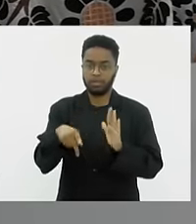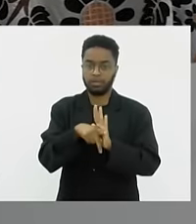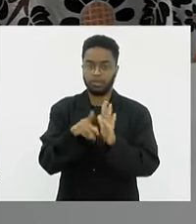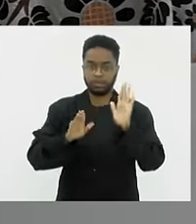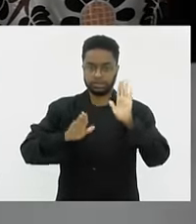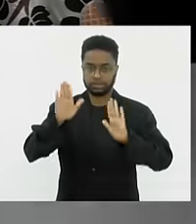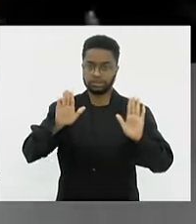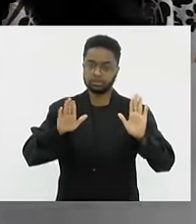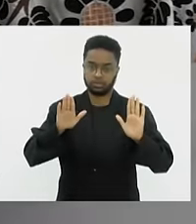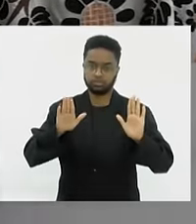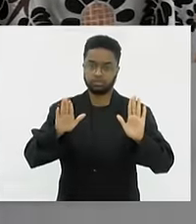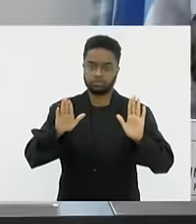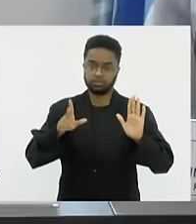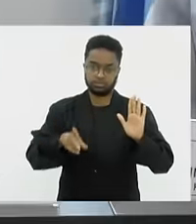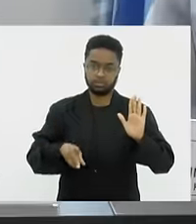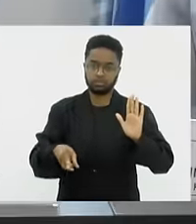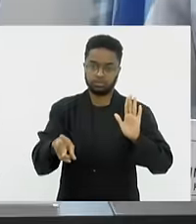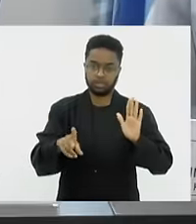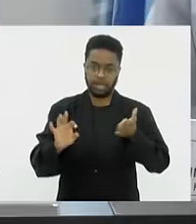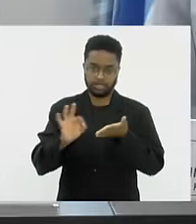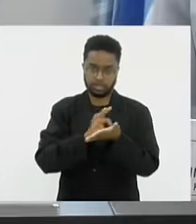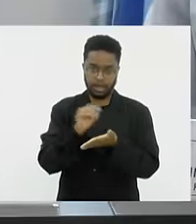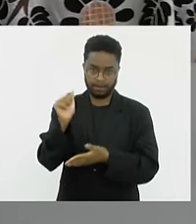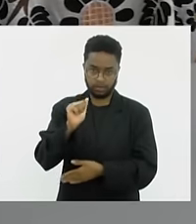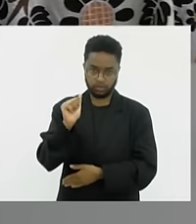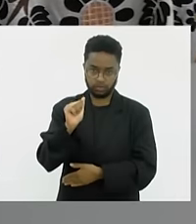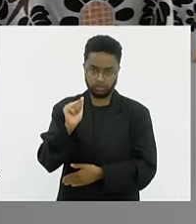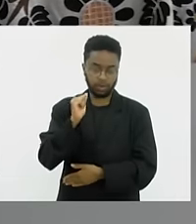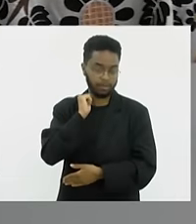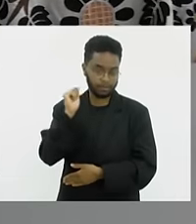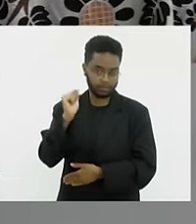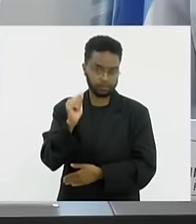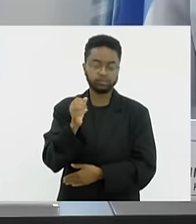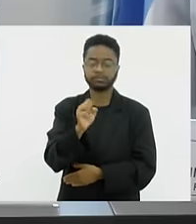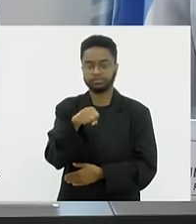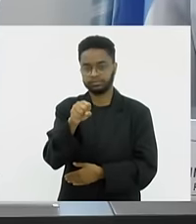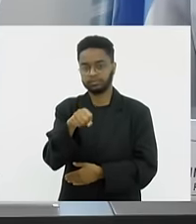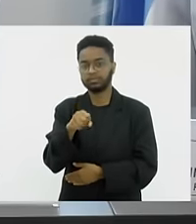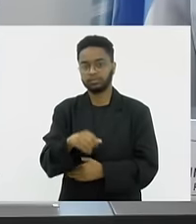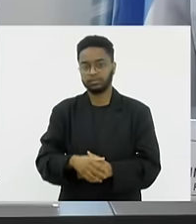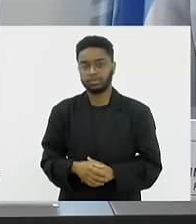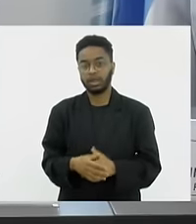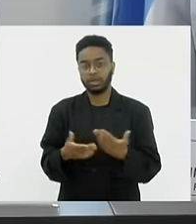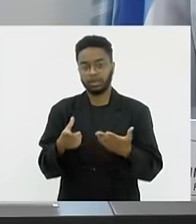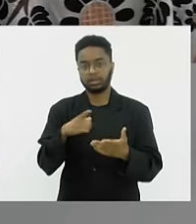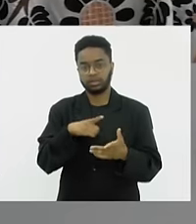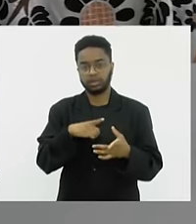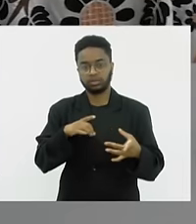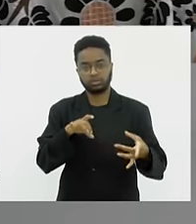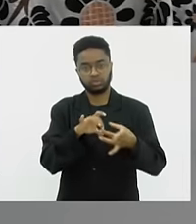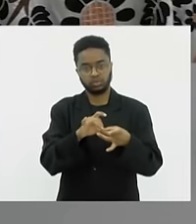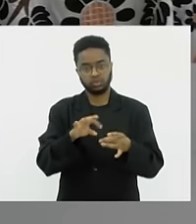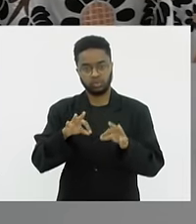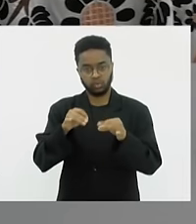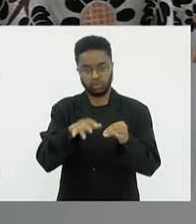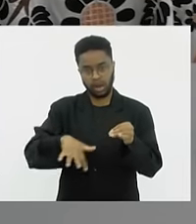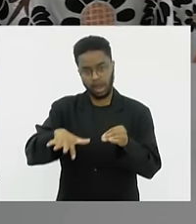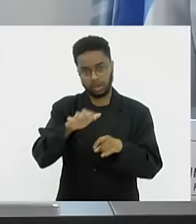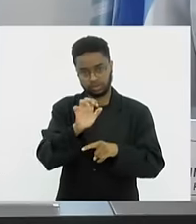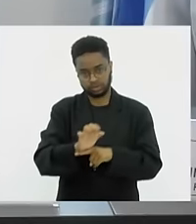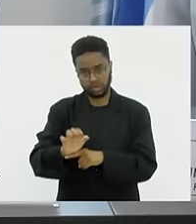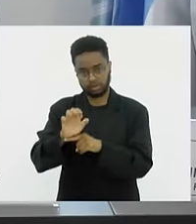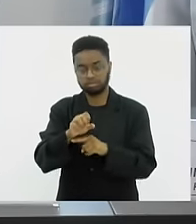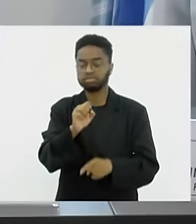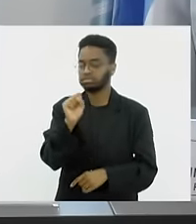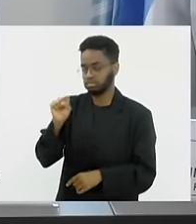válido. É esse contrato assinado em abril? Sim, senhor. E ele cobre todas as áreas do Estado? Hoje, sim. O senhor